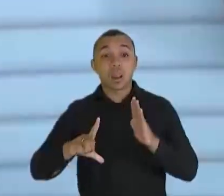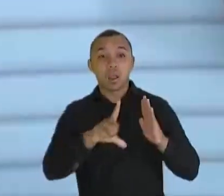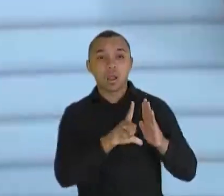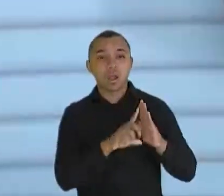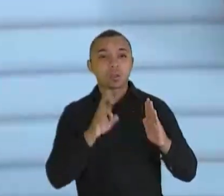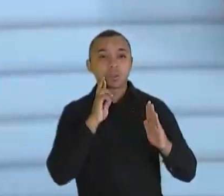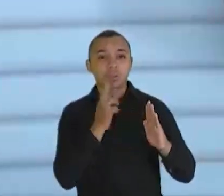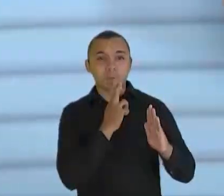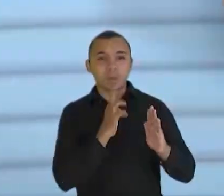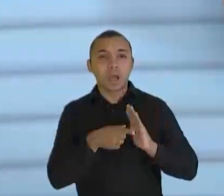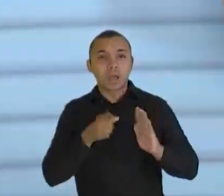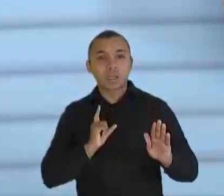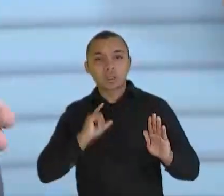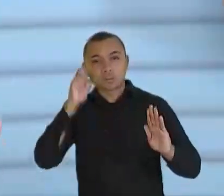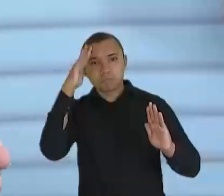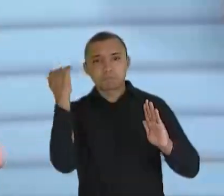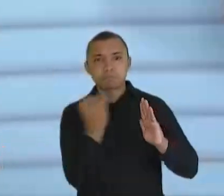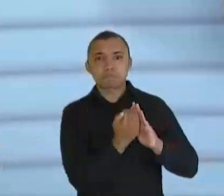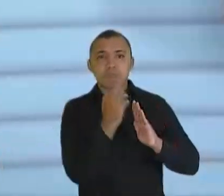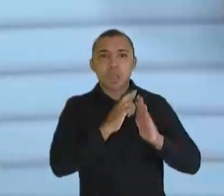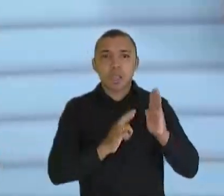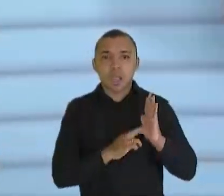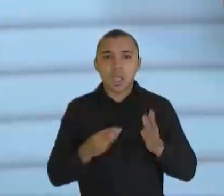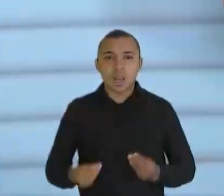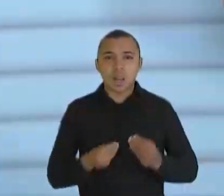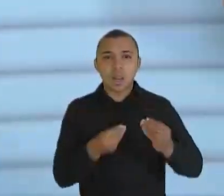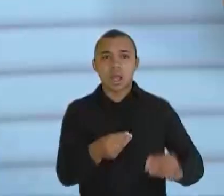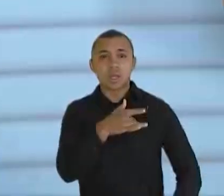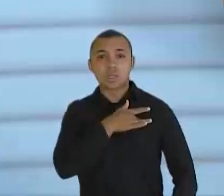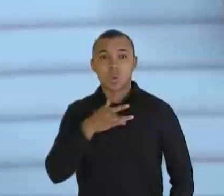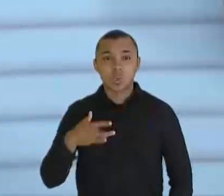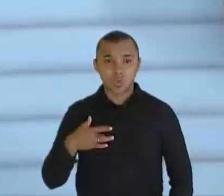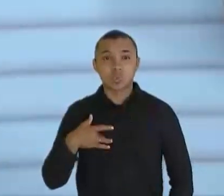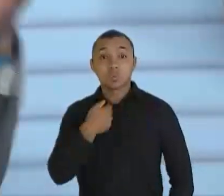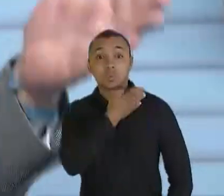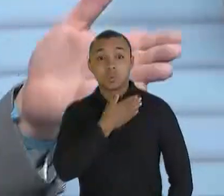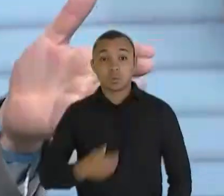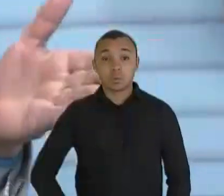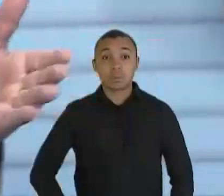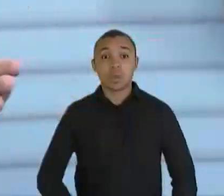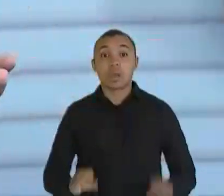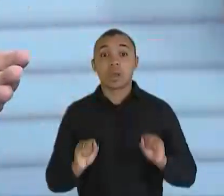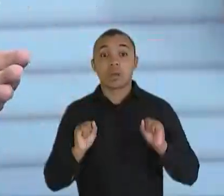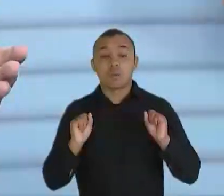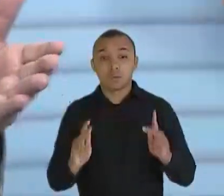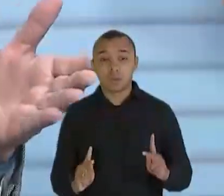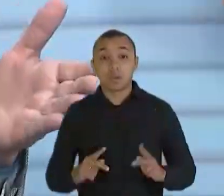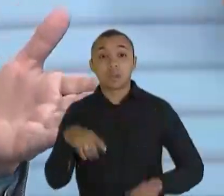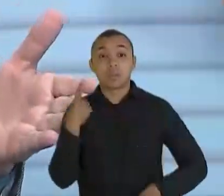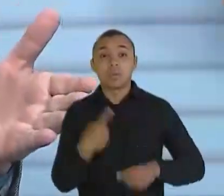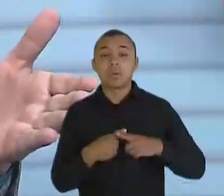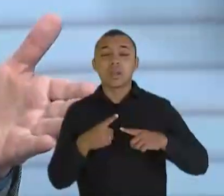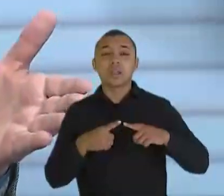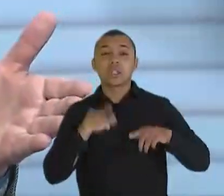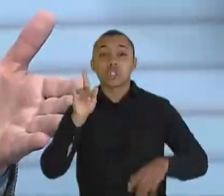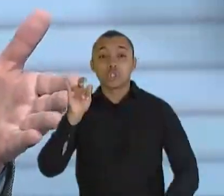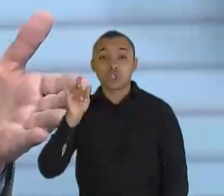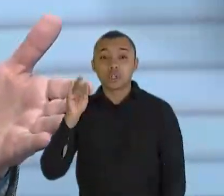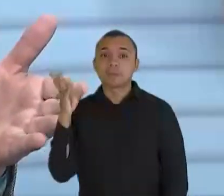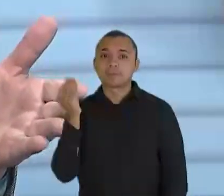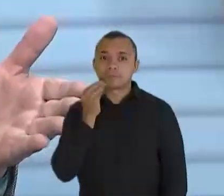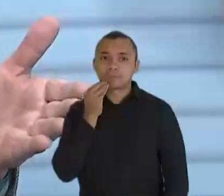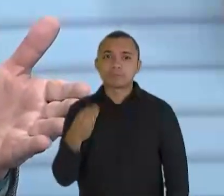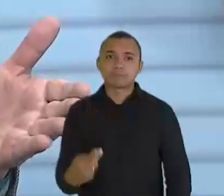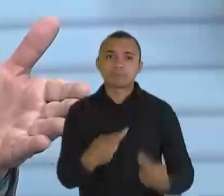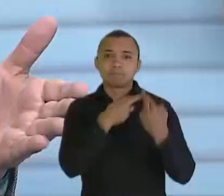um conjunto de regulações para manter a saúde pública. Lógico. Ou seja, por que que uma grande plataforma não pode ter responsabilidade sobre